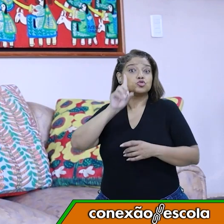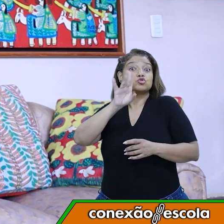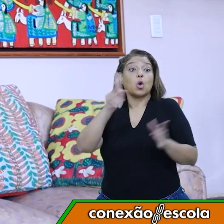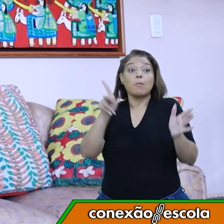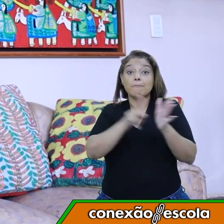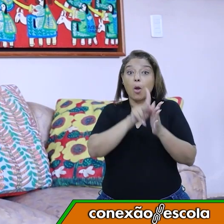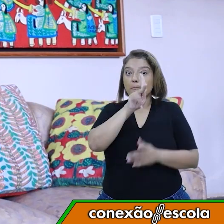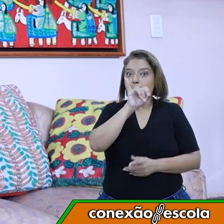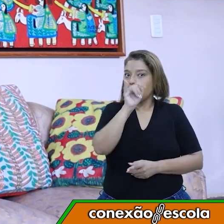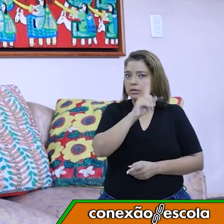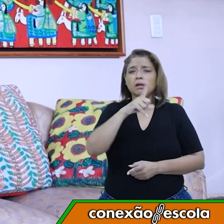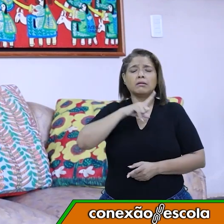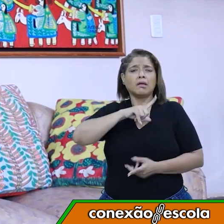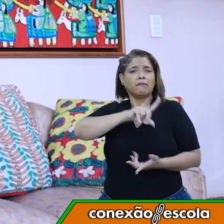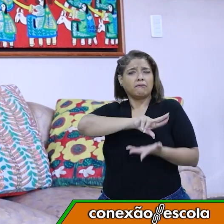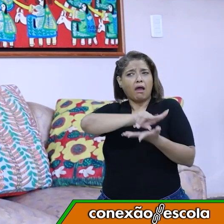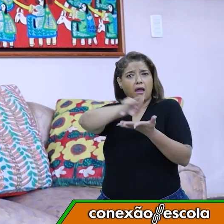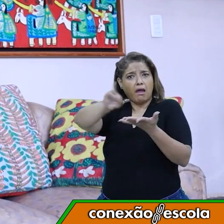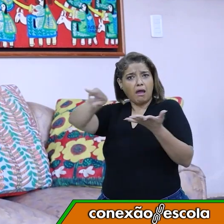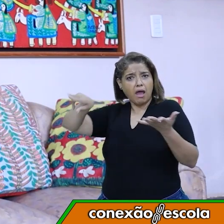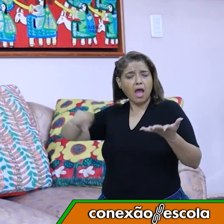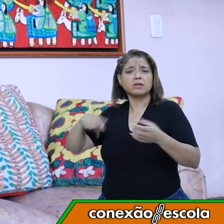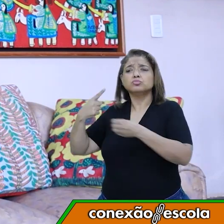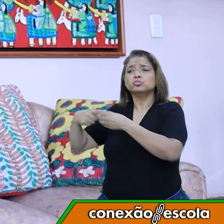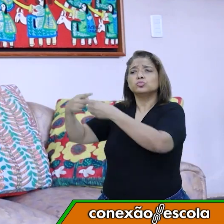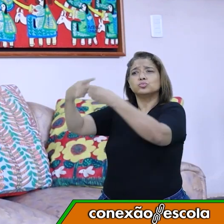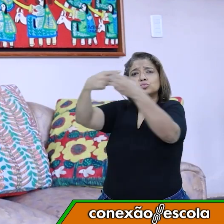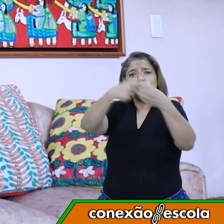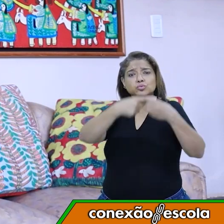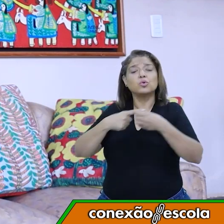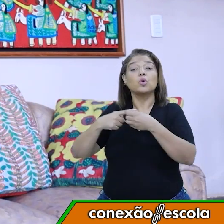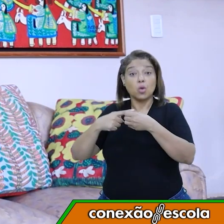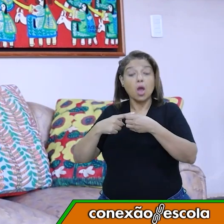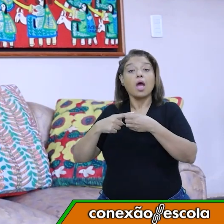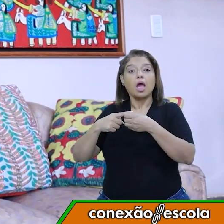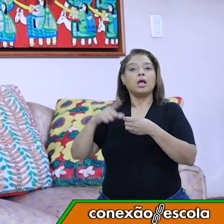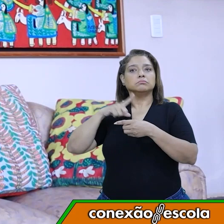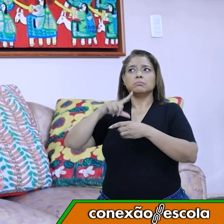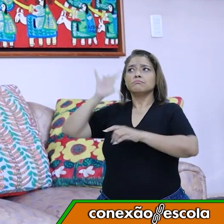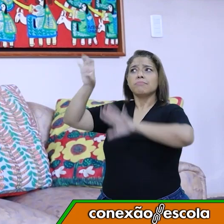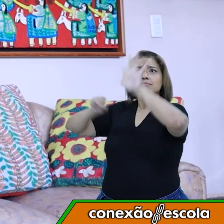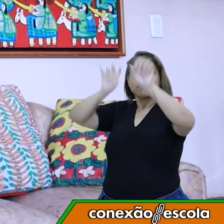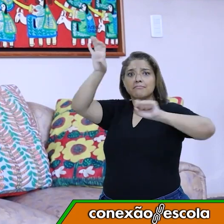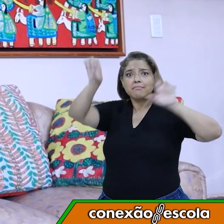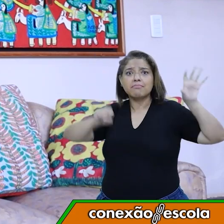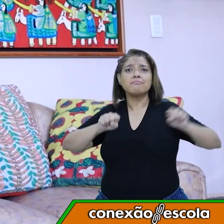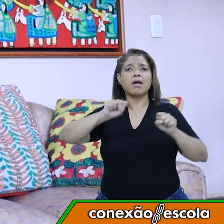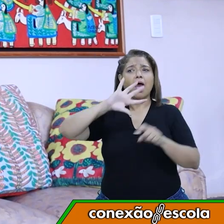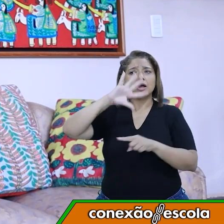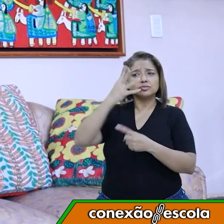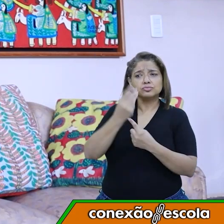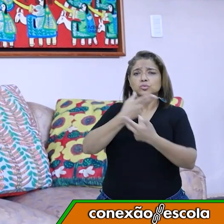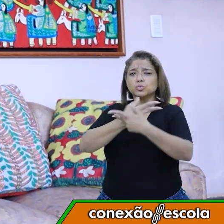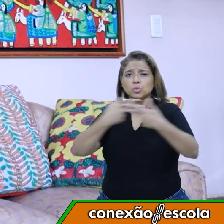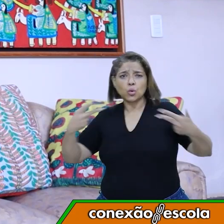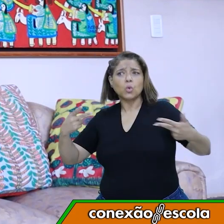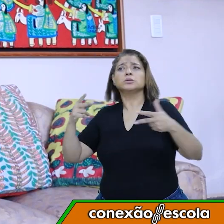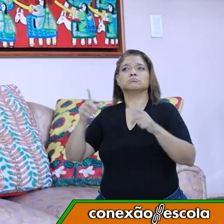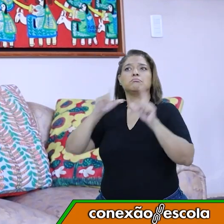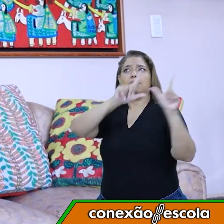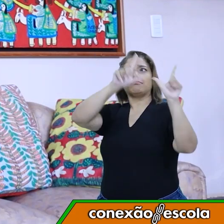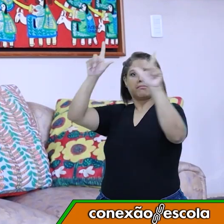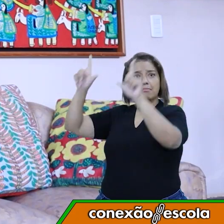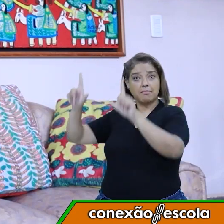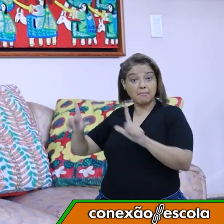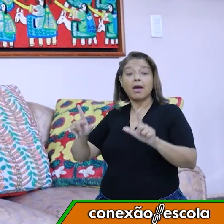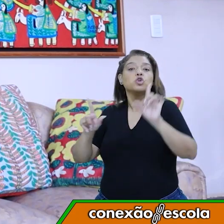200 artistas que estão em outra parte aqui do Instituto. Quando vem gente de fora, entendeu, eu mostro não só o trabalho do meu pai, eu mostro o trabalho